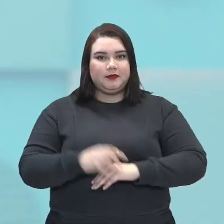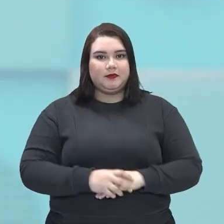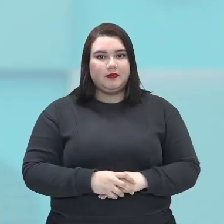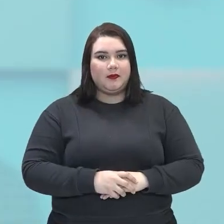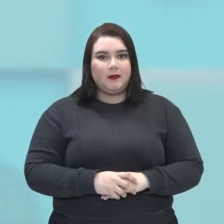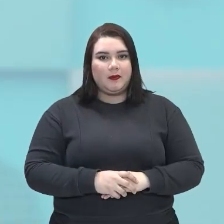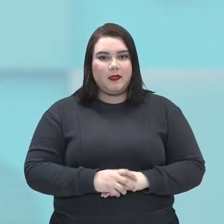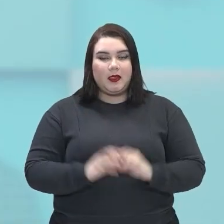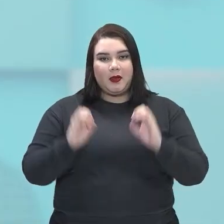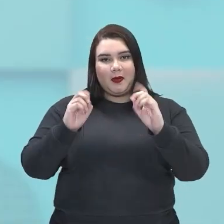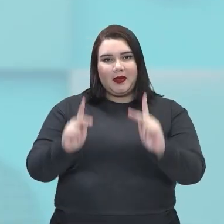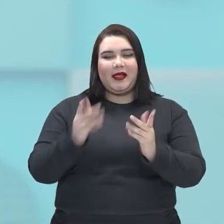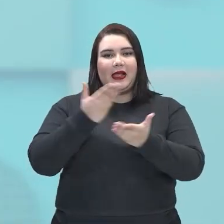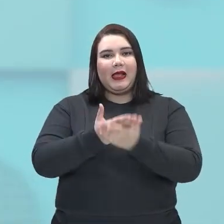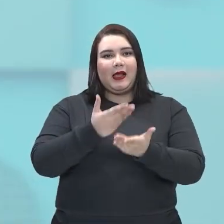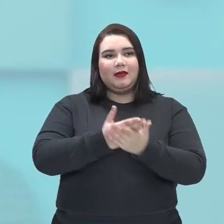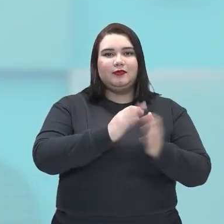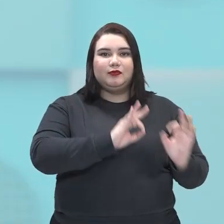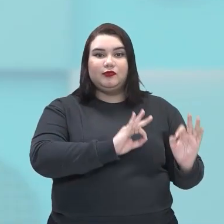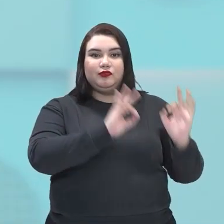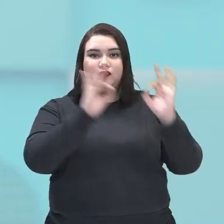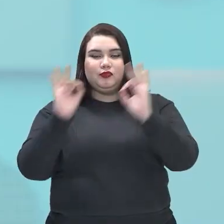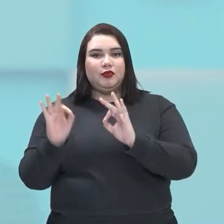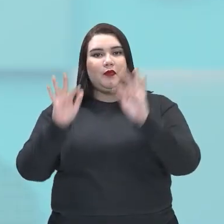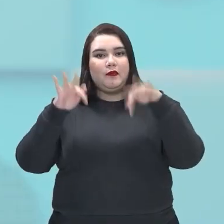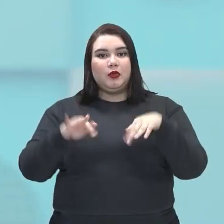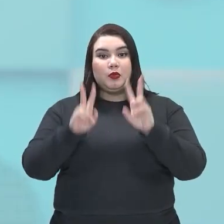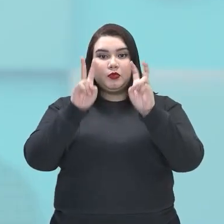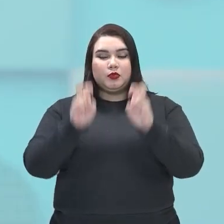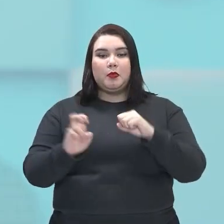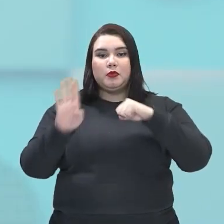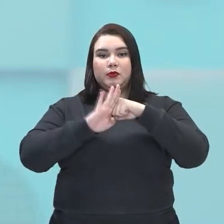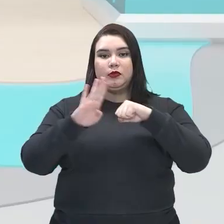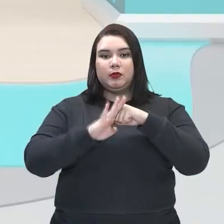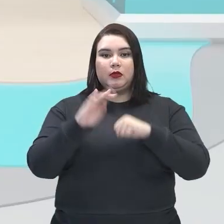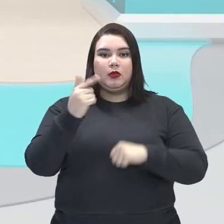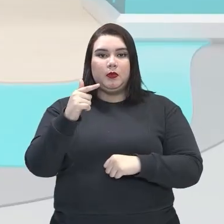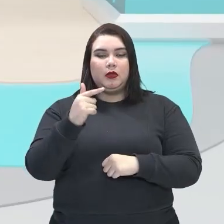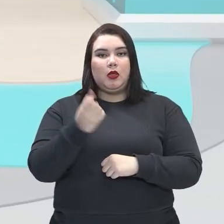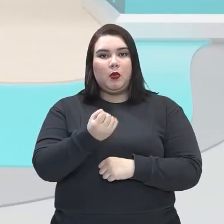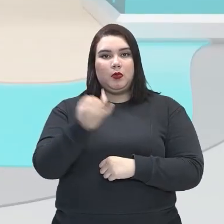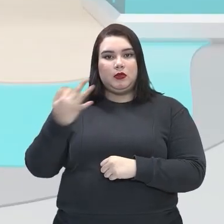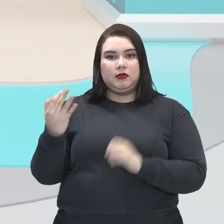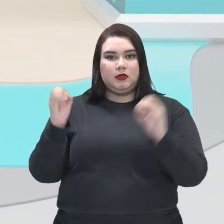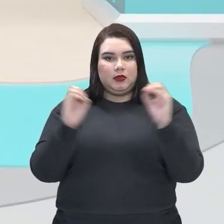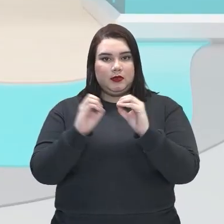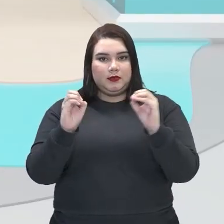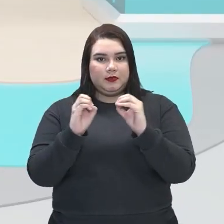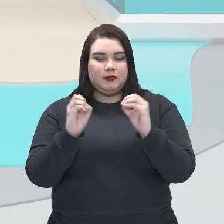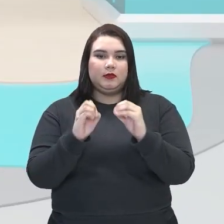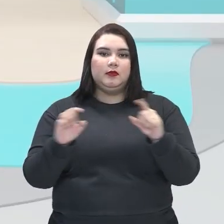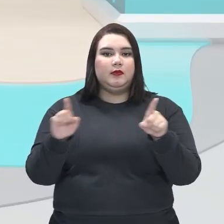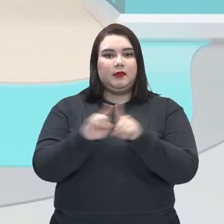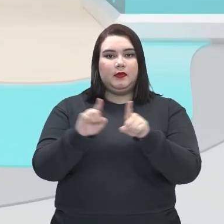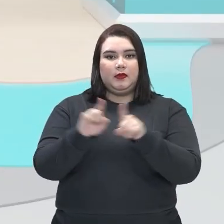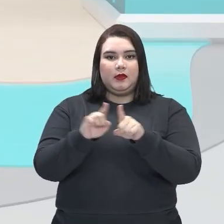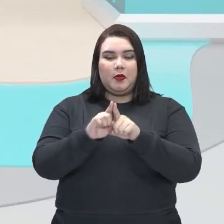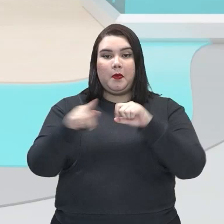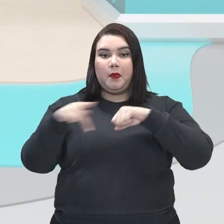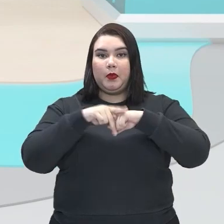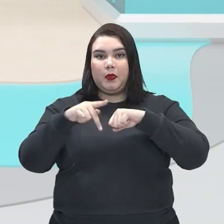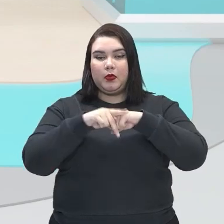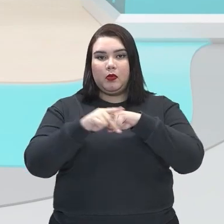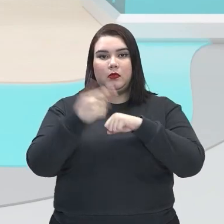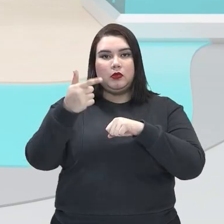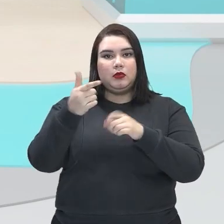Então, essa foi a nossa aula sobre os uncountable nouns e também sobre os pronomes